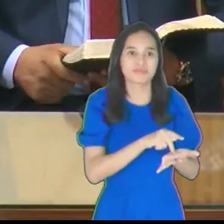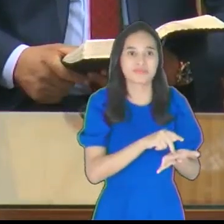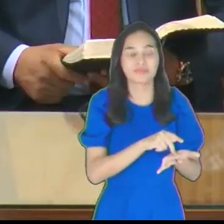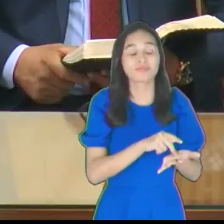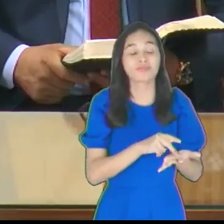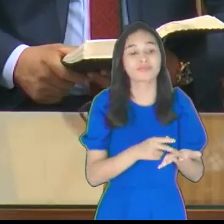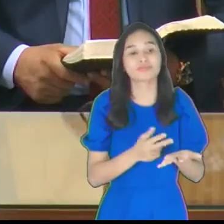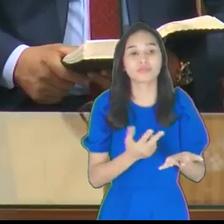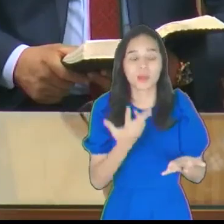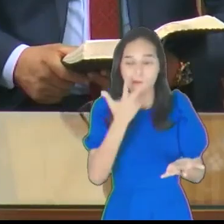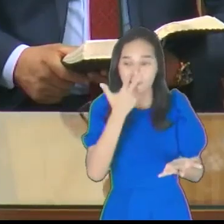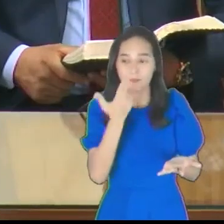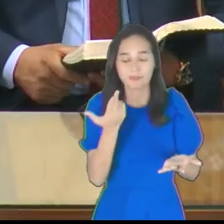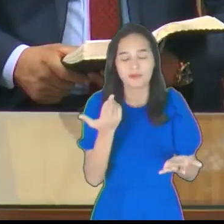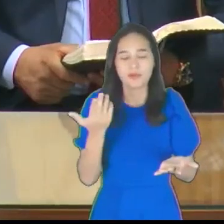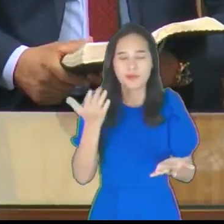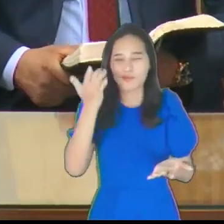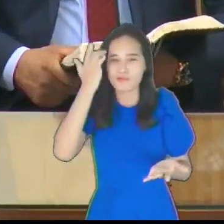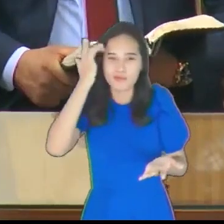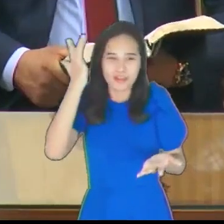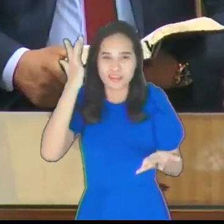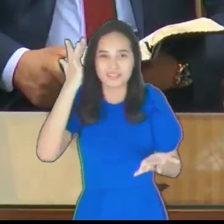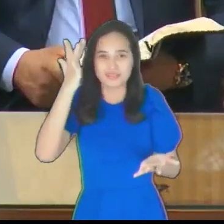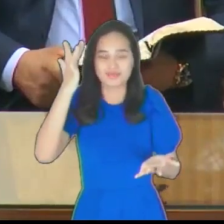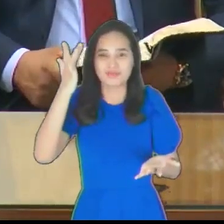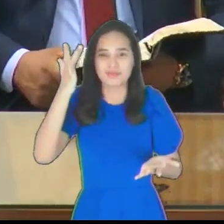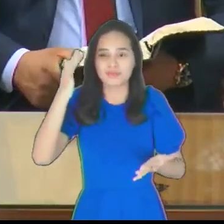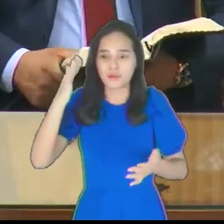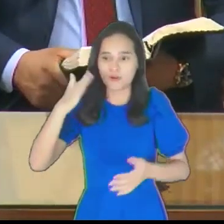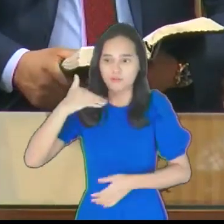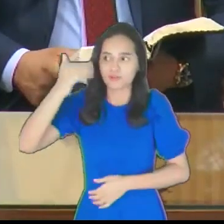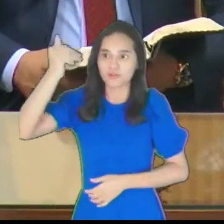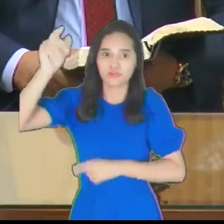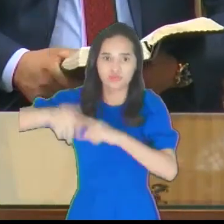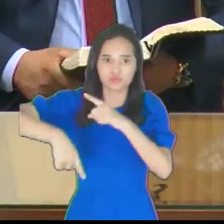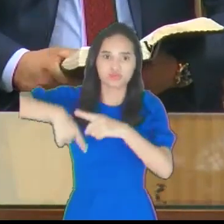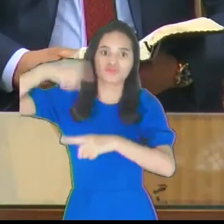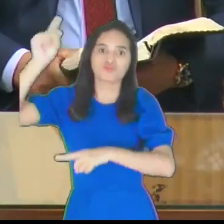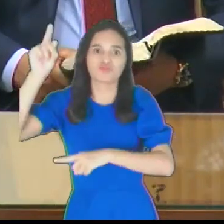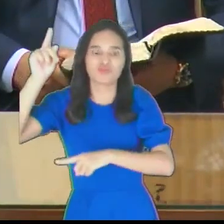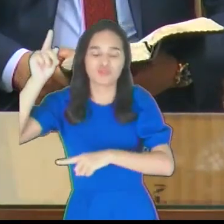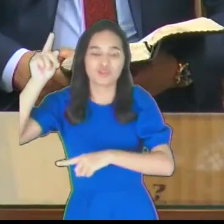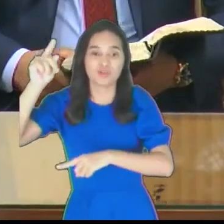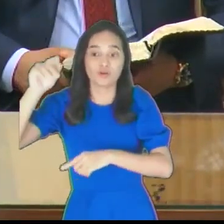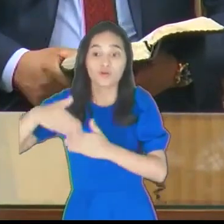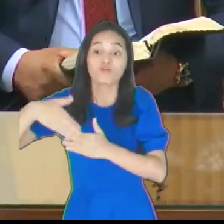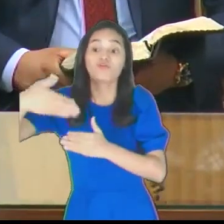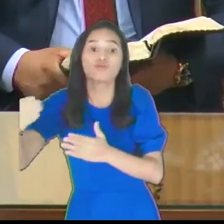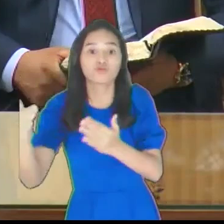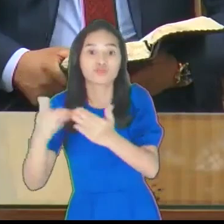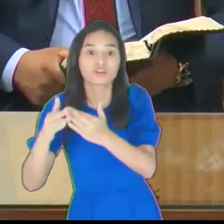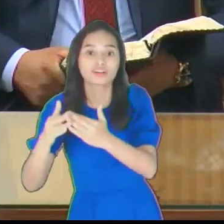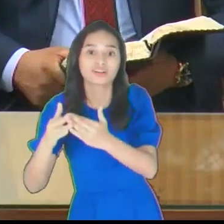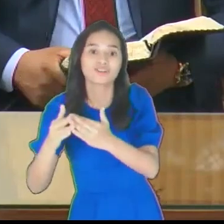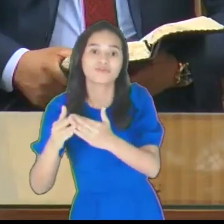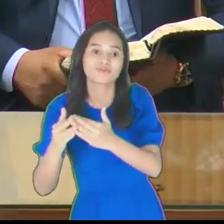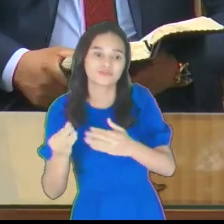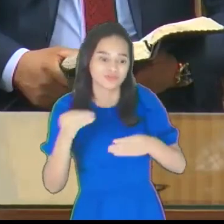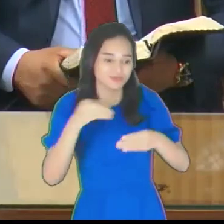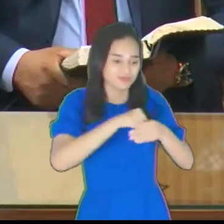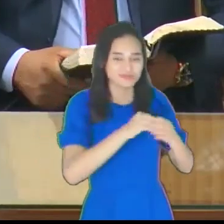ser bem-sucedido fora da porta de casa para fora do que ser bem-sucedido do portão para